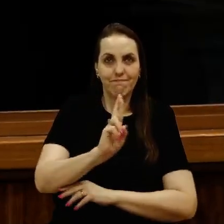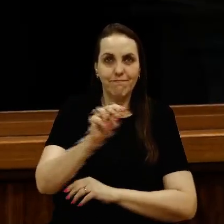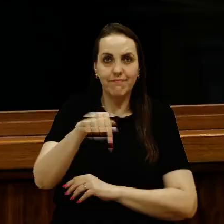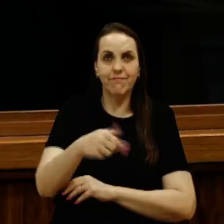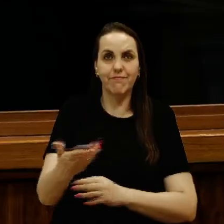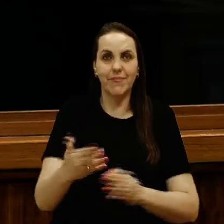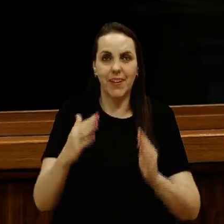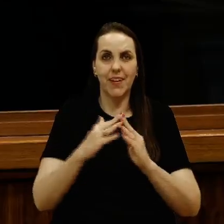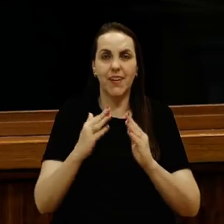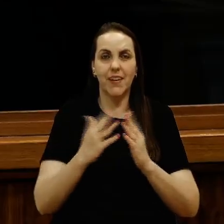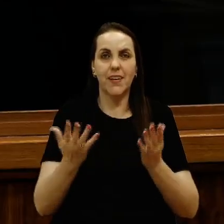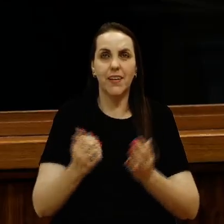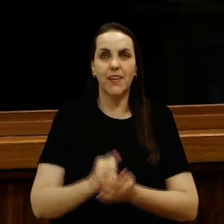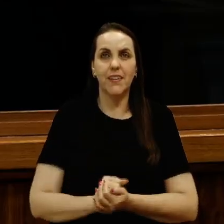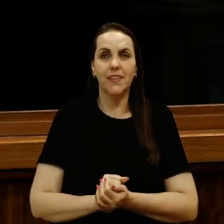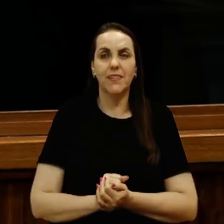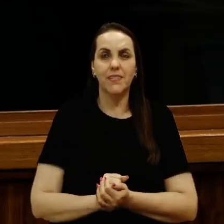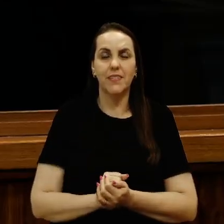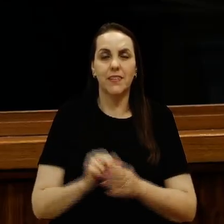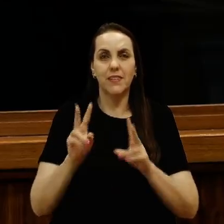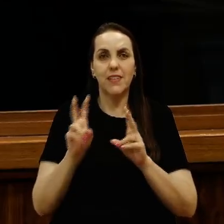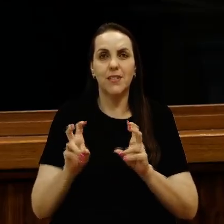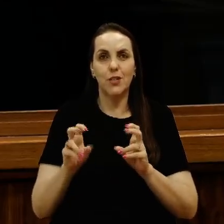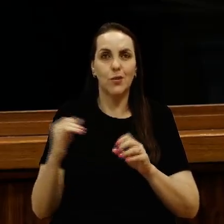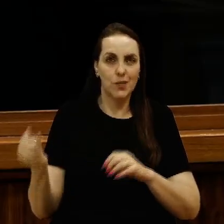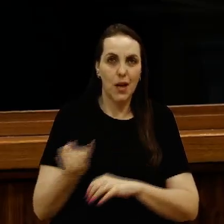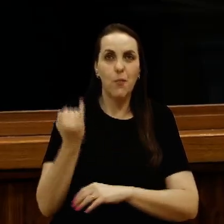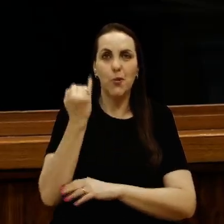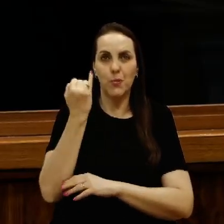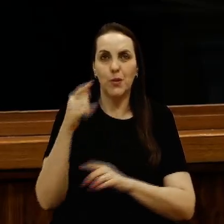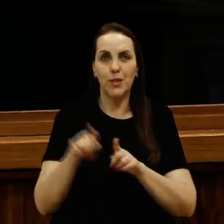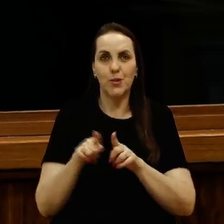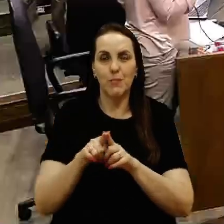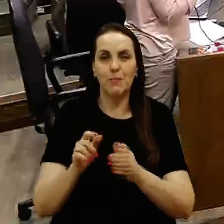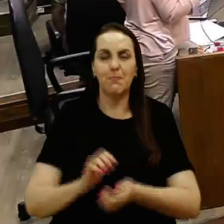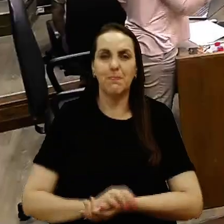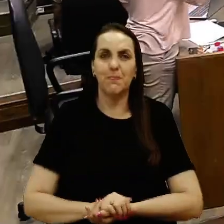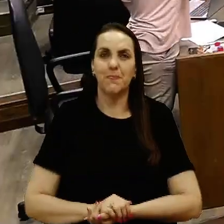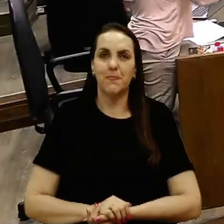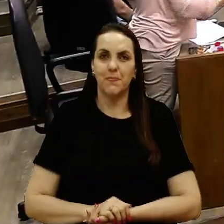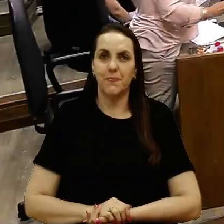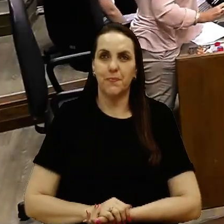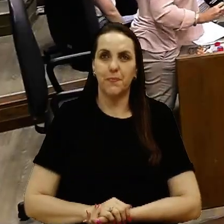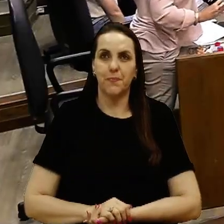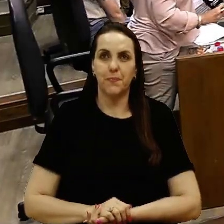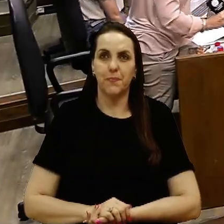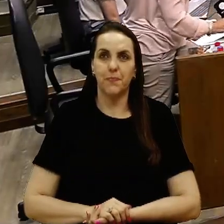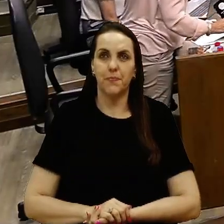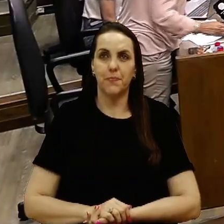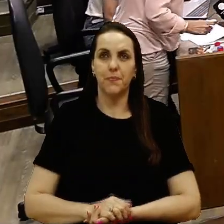represente nessa questão é muito importante também. Obrigado, vereadora. Com a palavra, o vereador Iago.